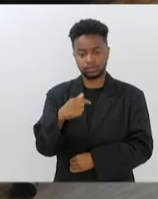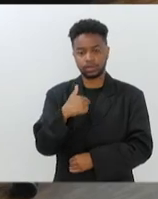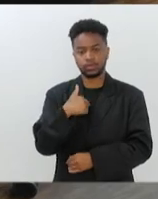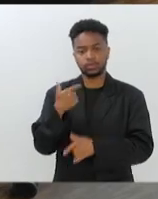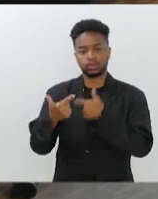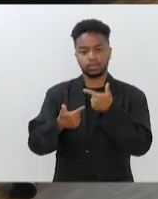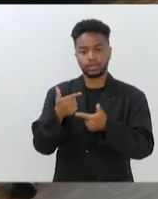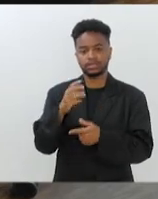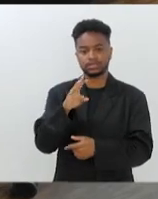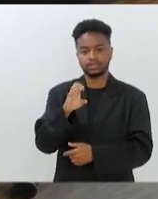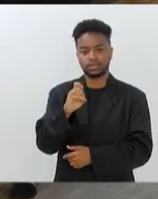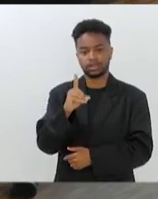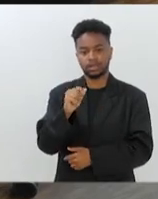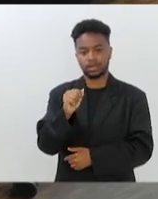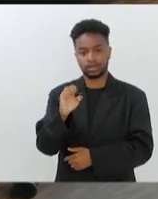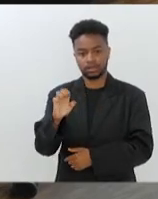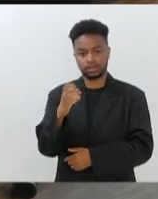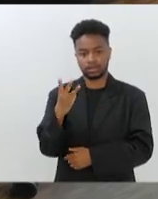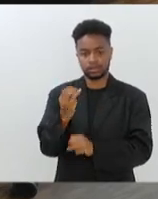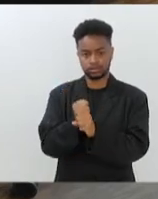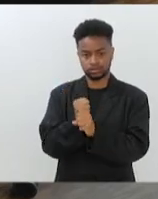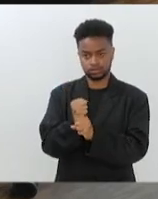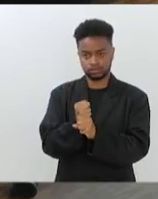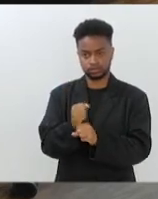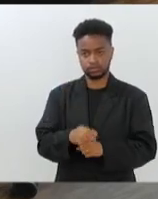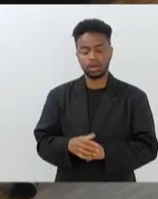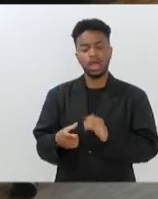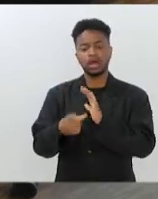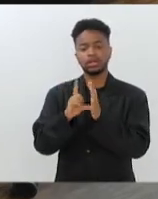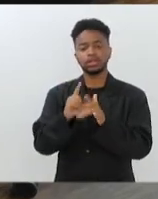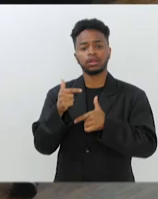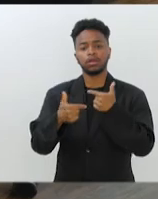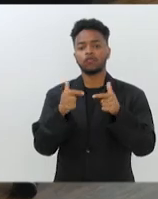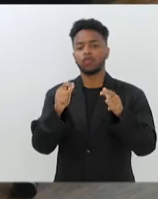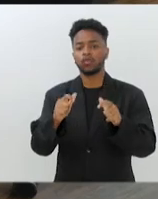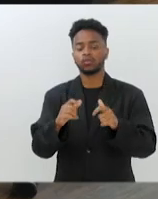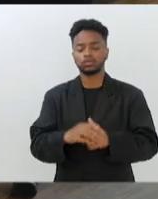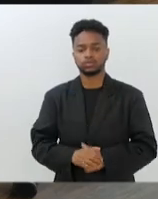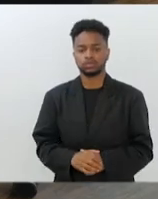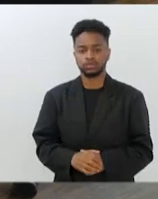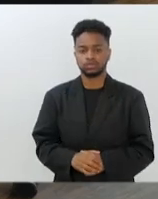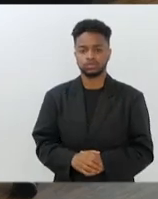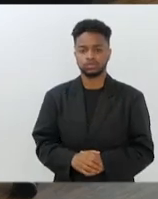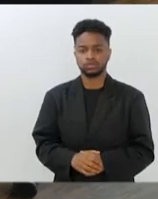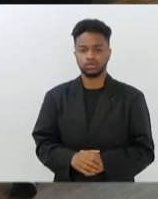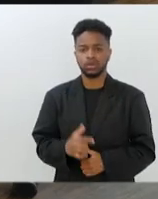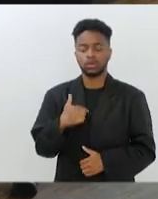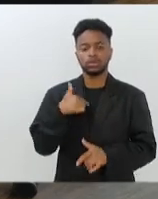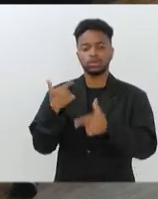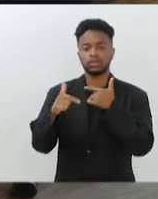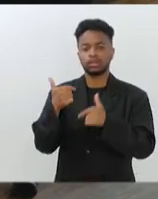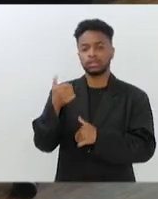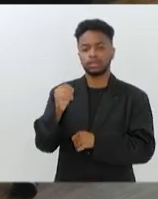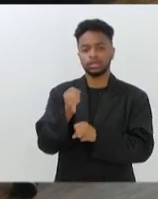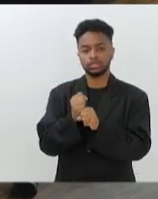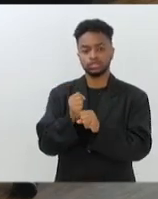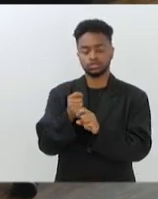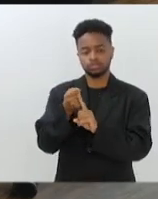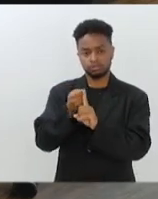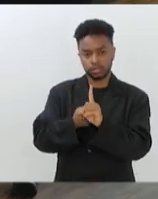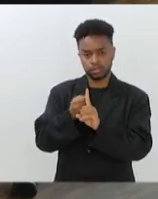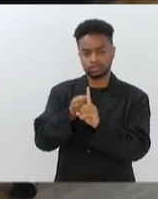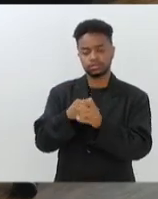seda há 3 anos 3 anos antes a senhora ocupava que cargo no governo do estado Fiquei 10 meses como subsecretária de